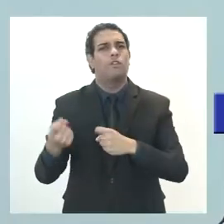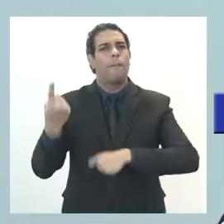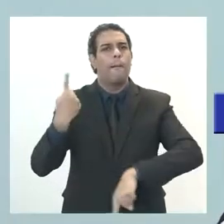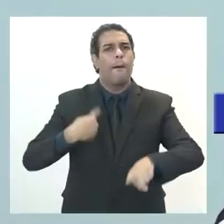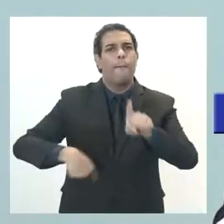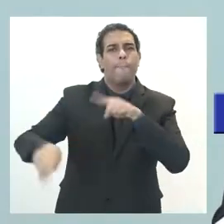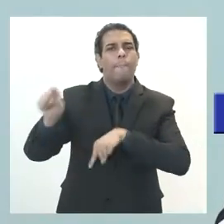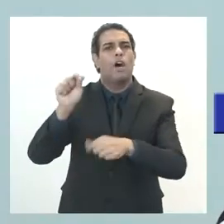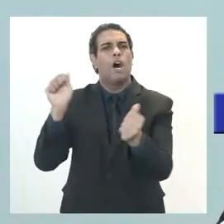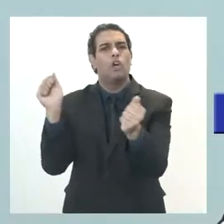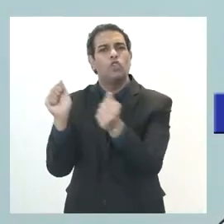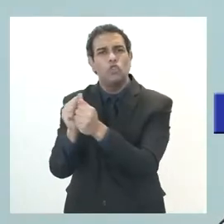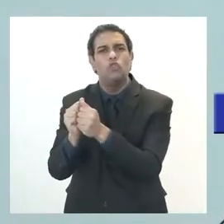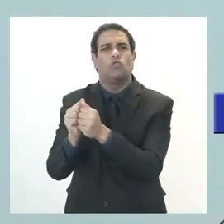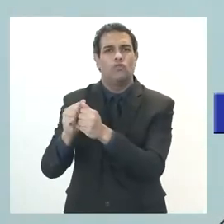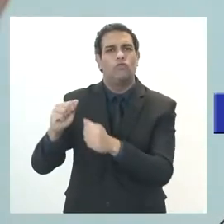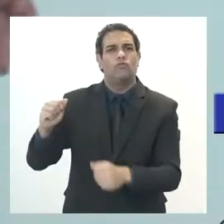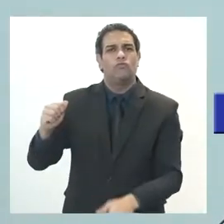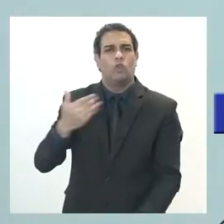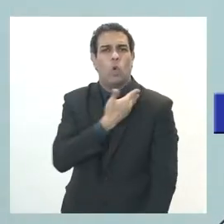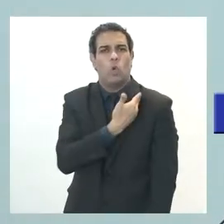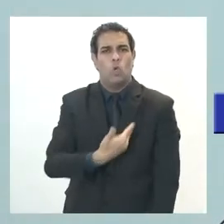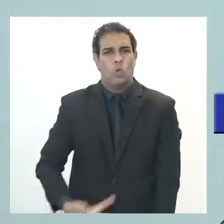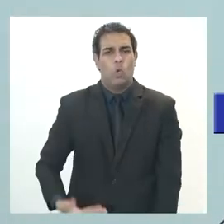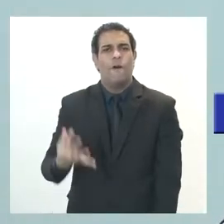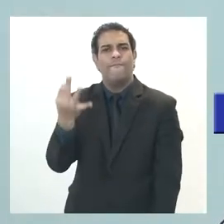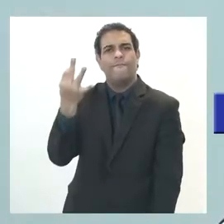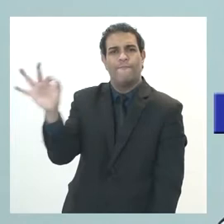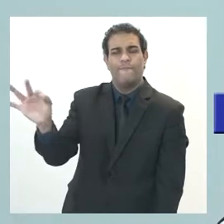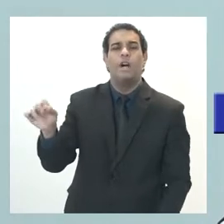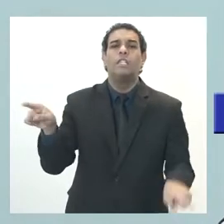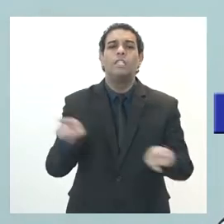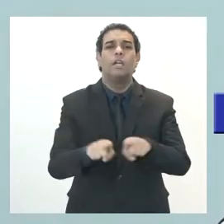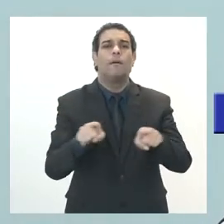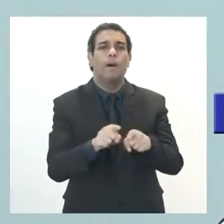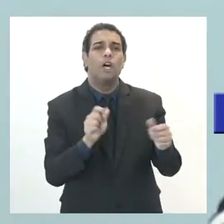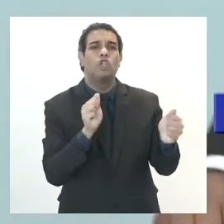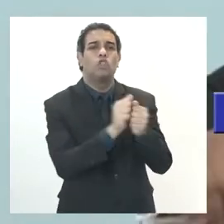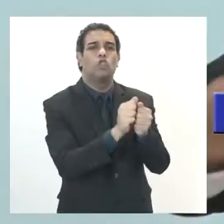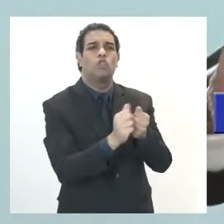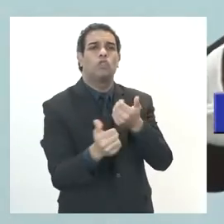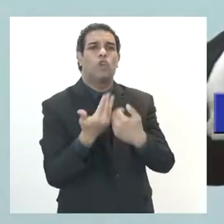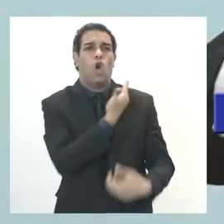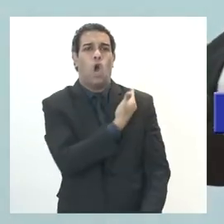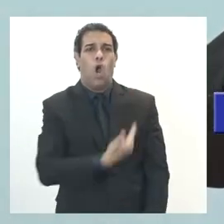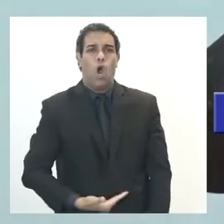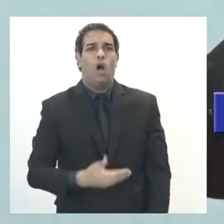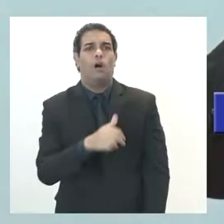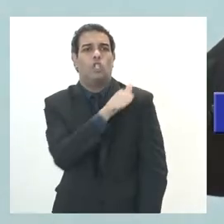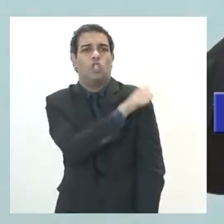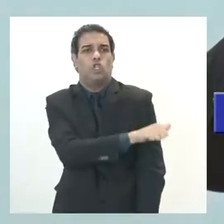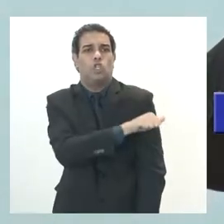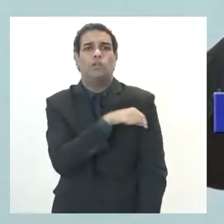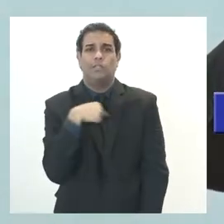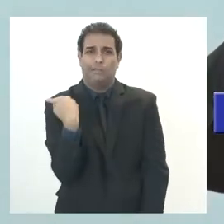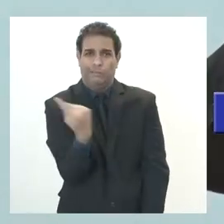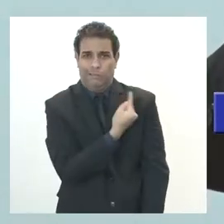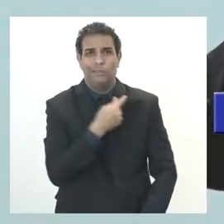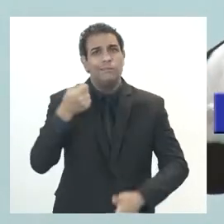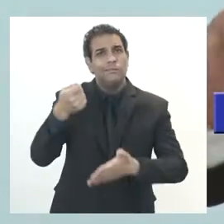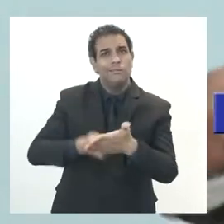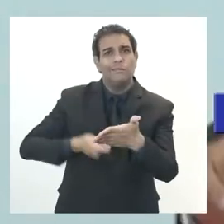junto ao governo do Castro Claudio de Castro e que estamos avançando viu Deputado